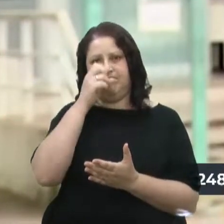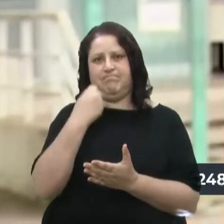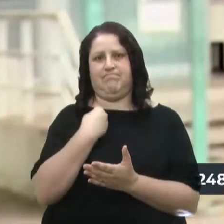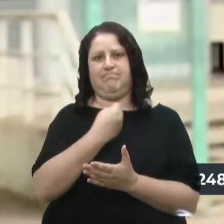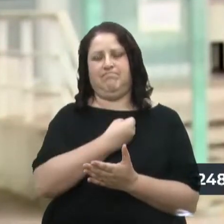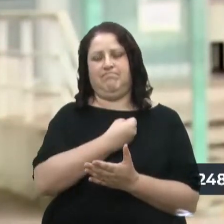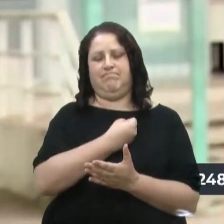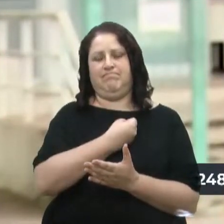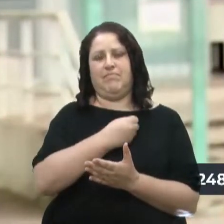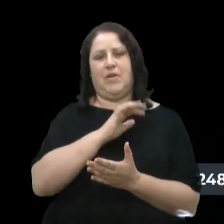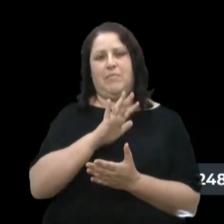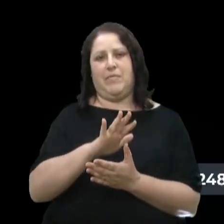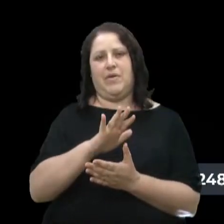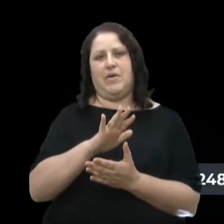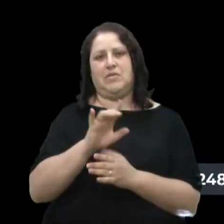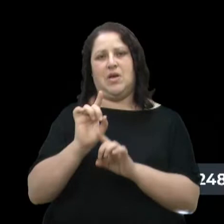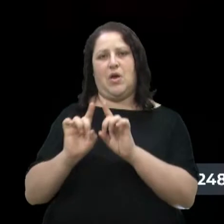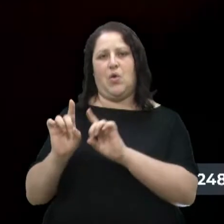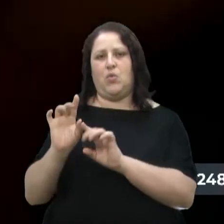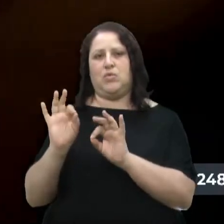de refletir a realidade.